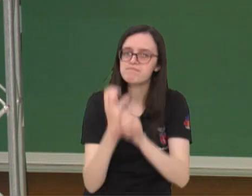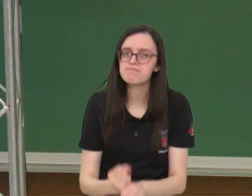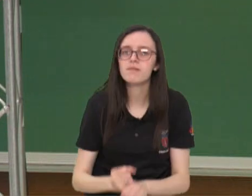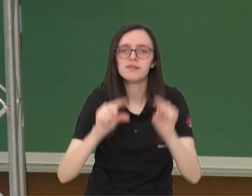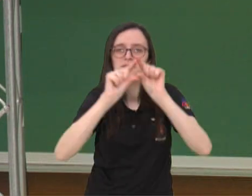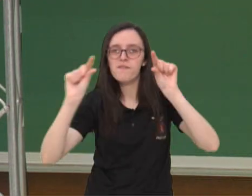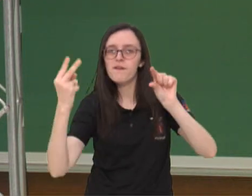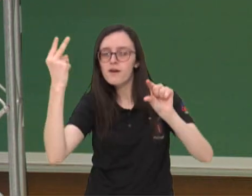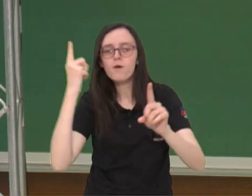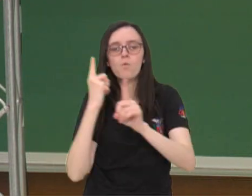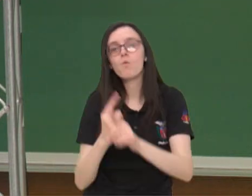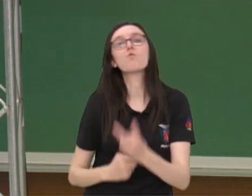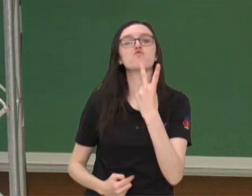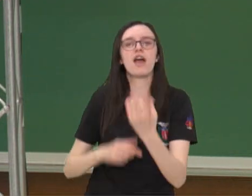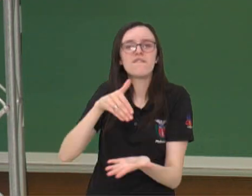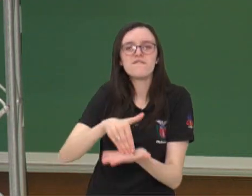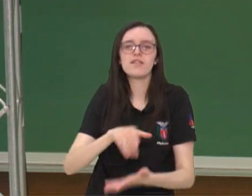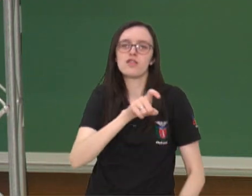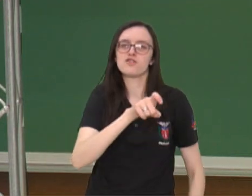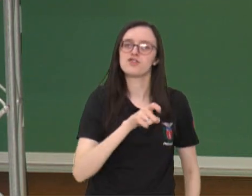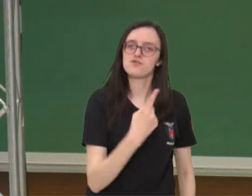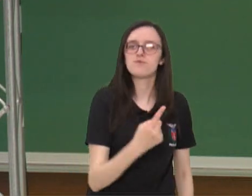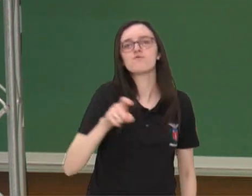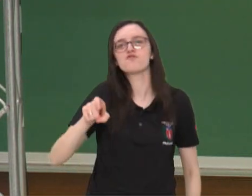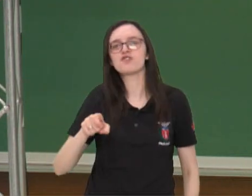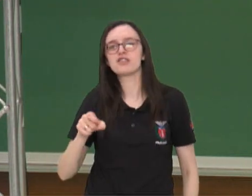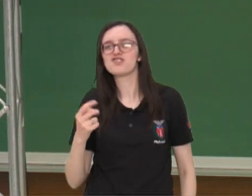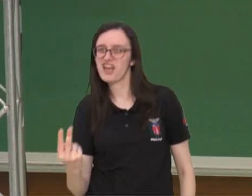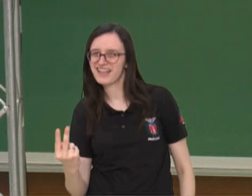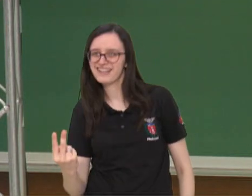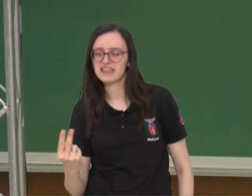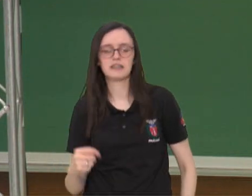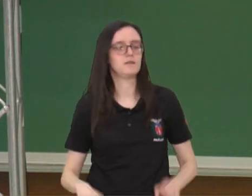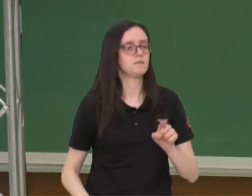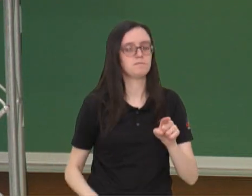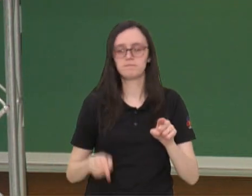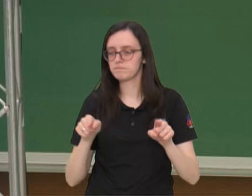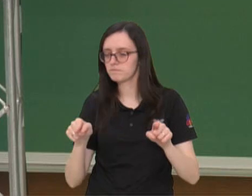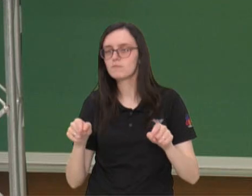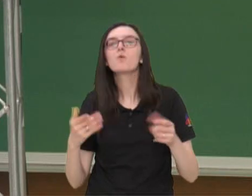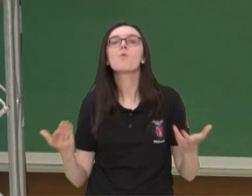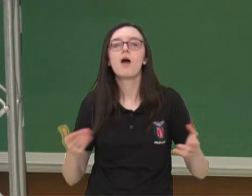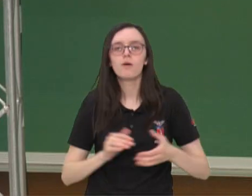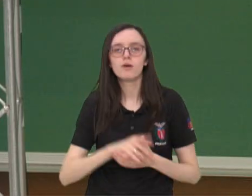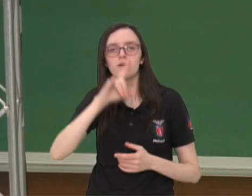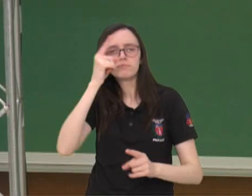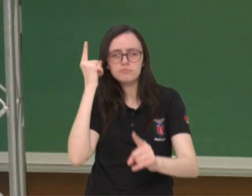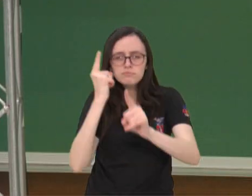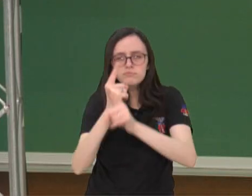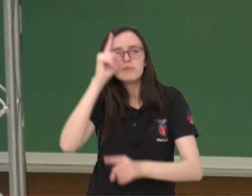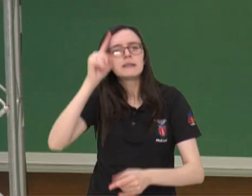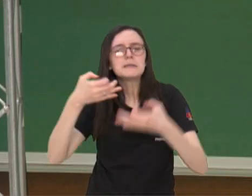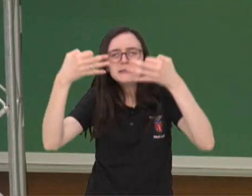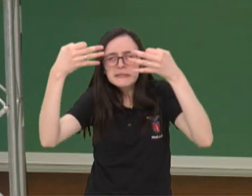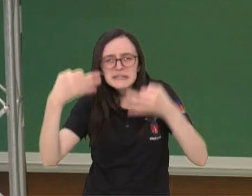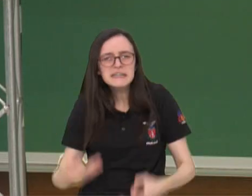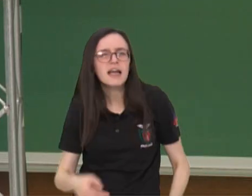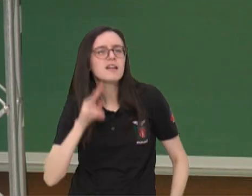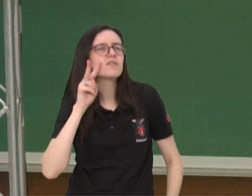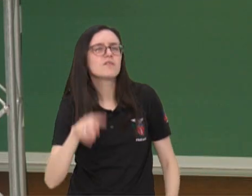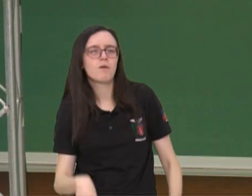você encontra duas raízes. Essas duas raízes, quando você iguala as funções, você vai estar encontrando os dois